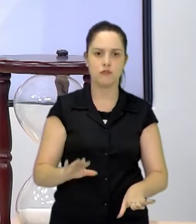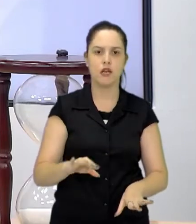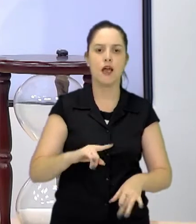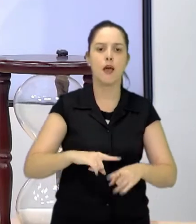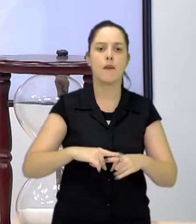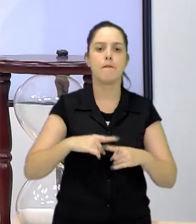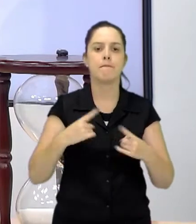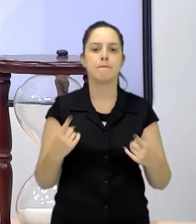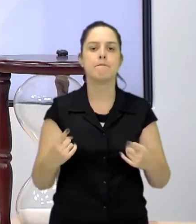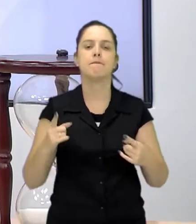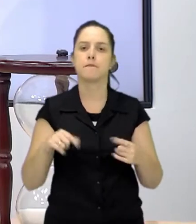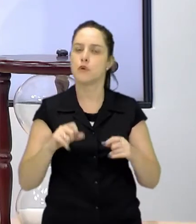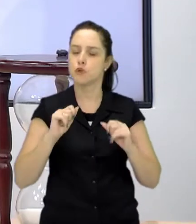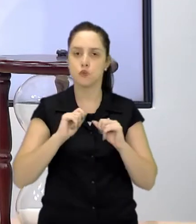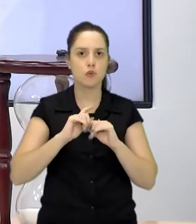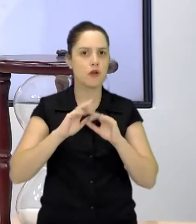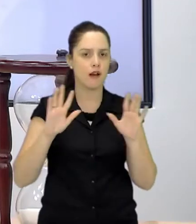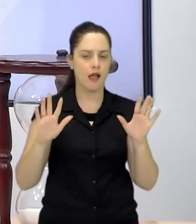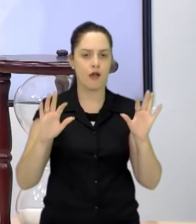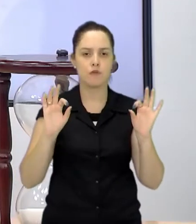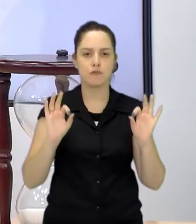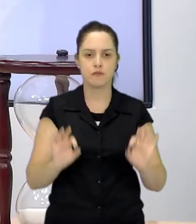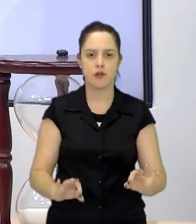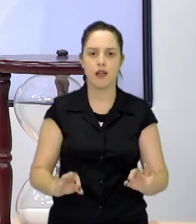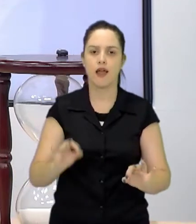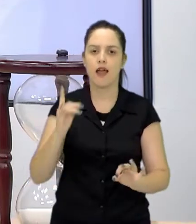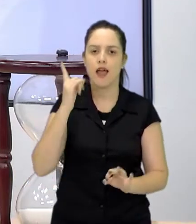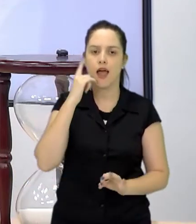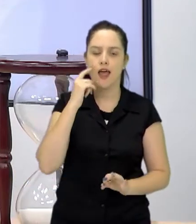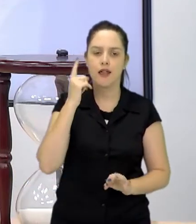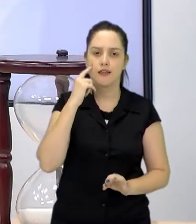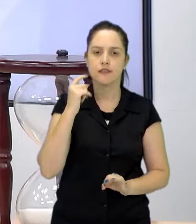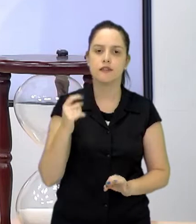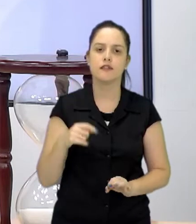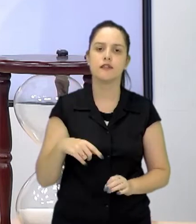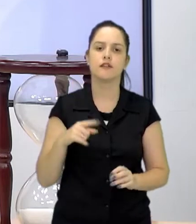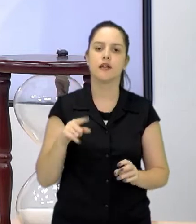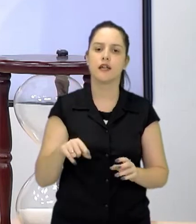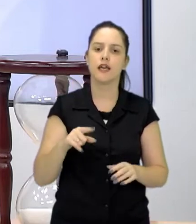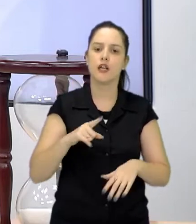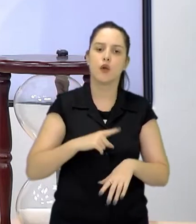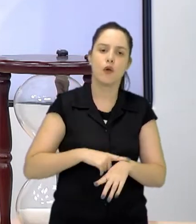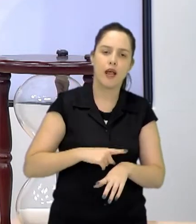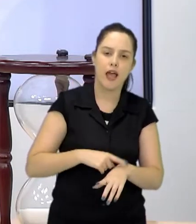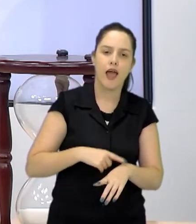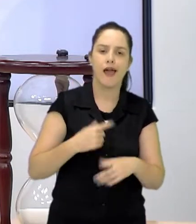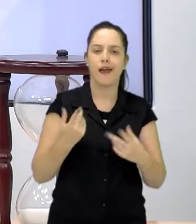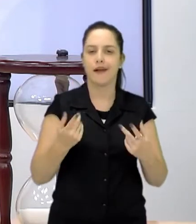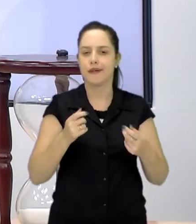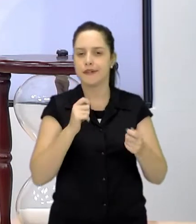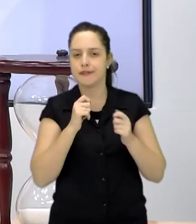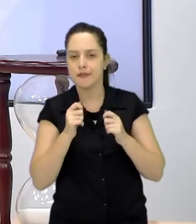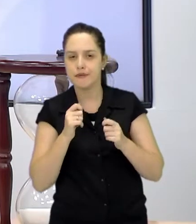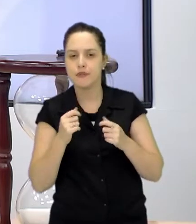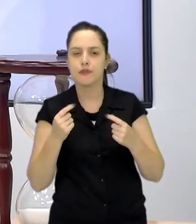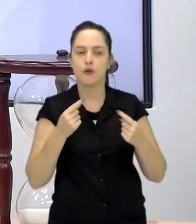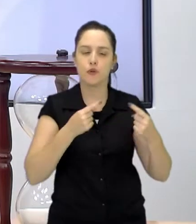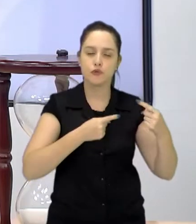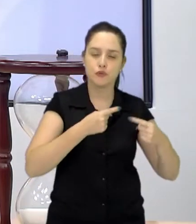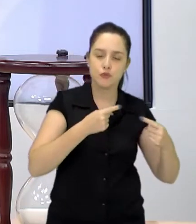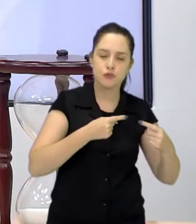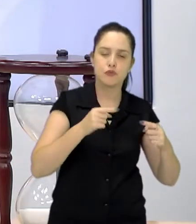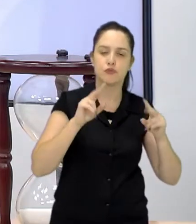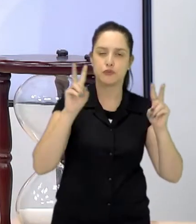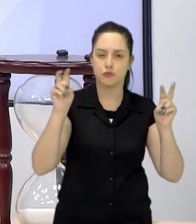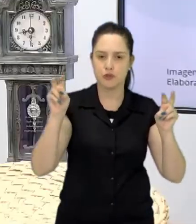fica muito claro mesmo a ideia e o posicionamento daquele jornal, daquela revista, daquela instituição sobre determinado